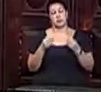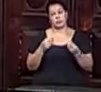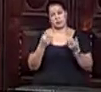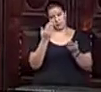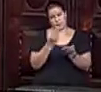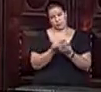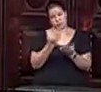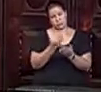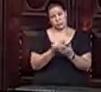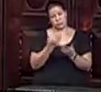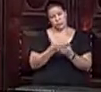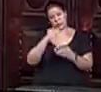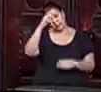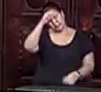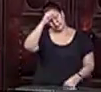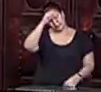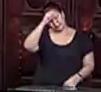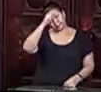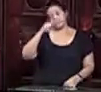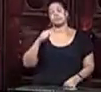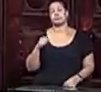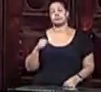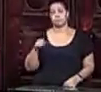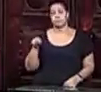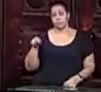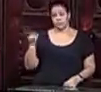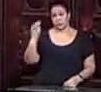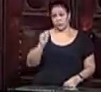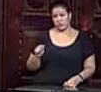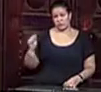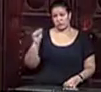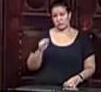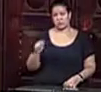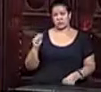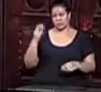brasileiras a sociedade brasileira é